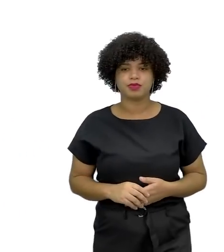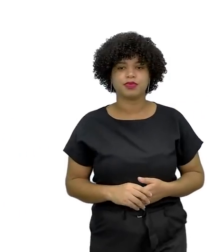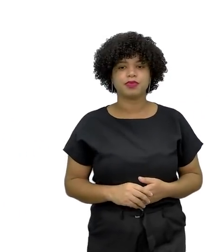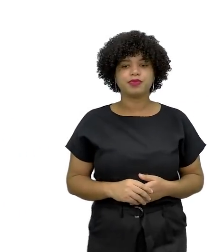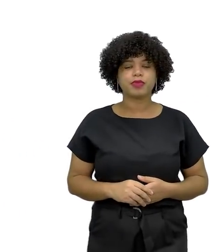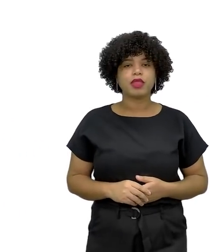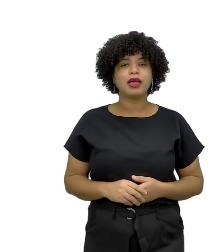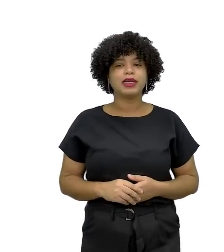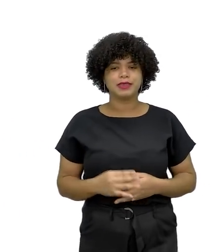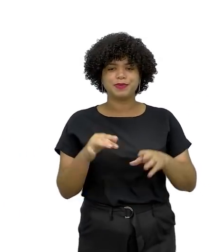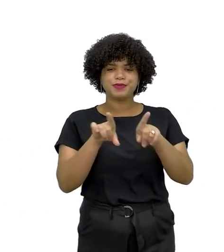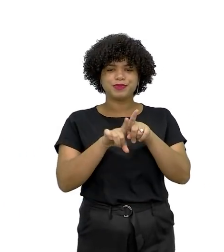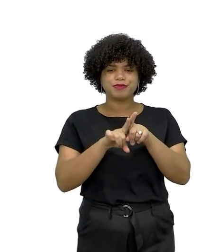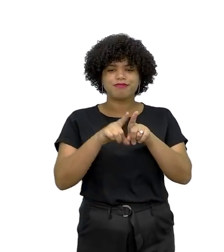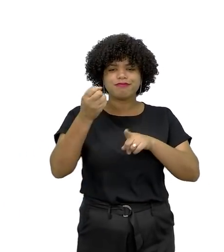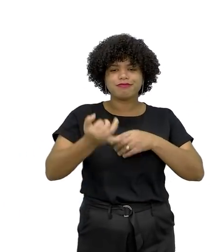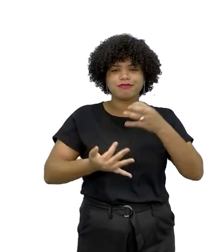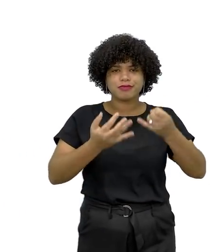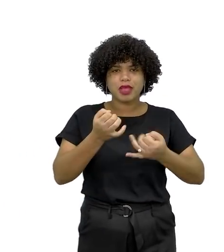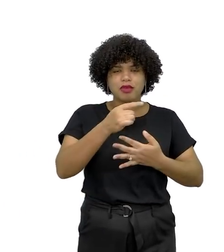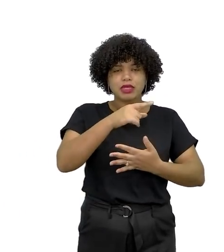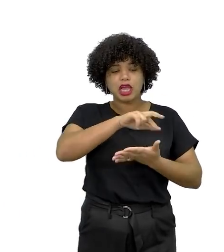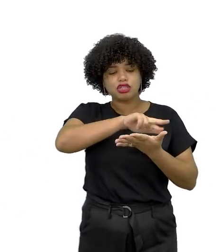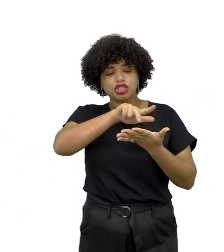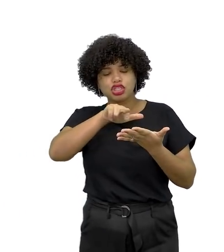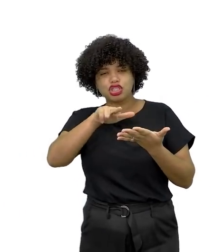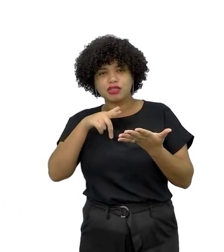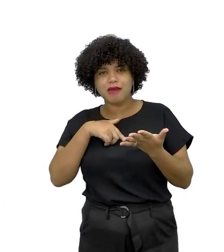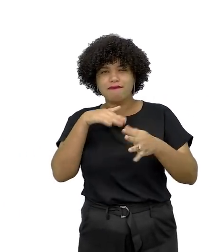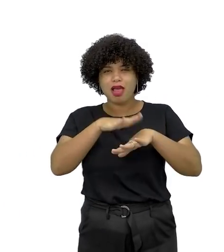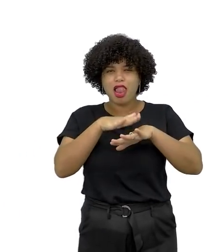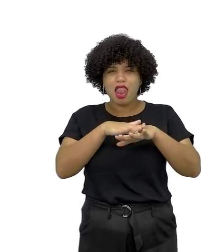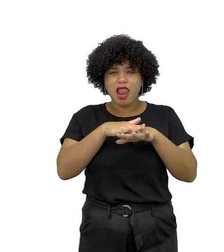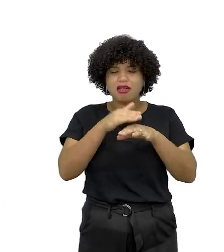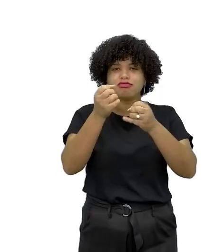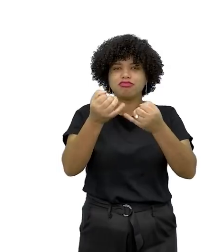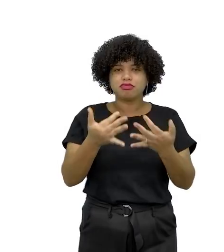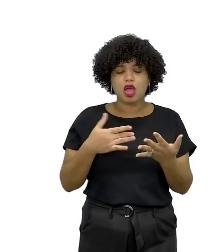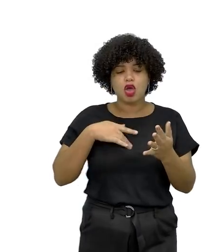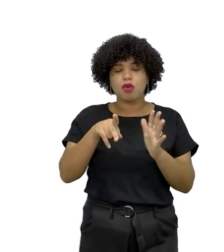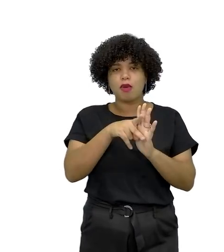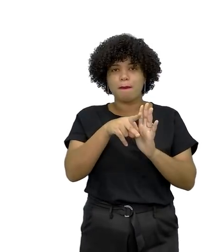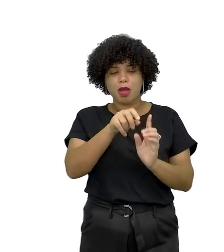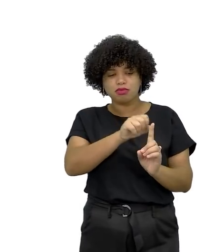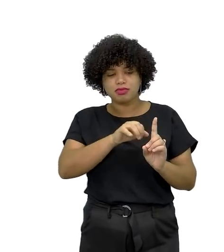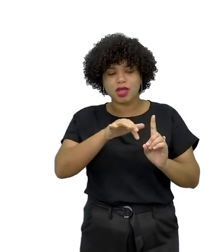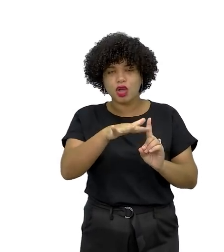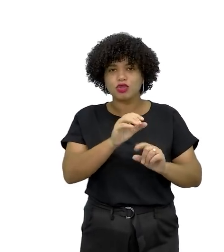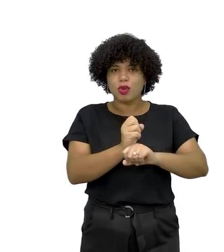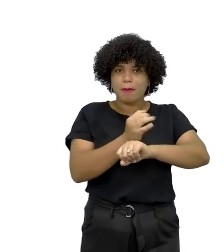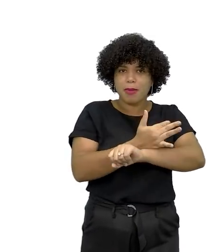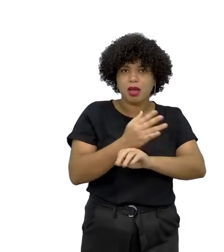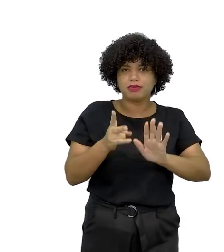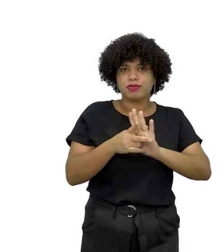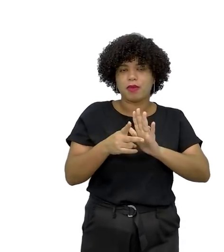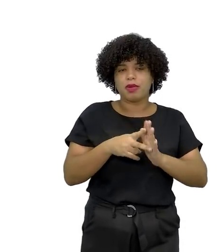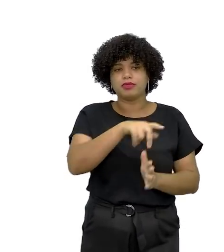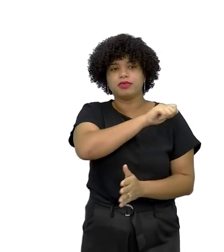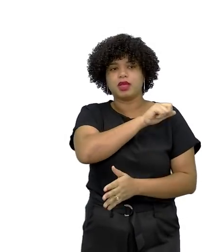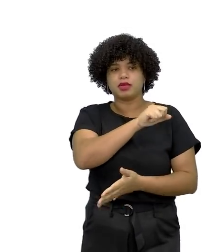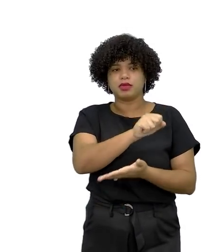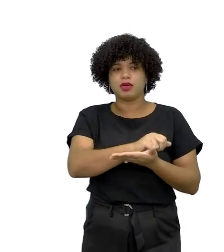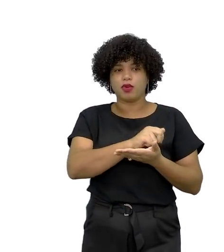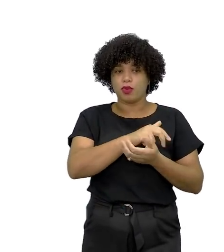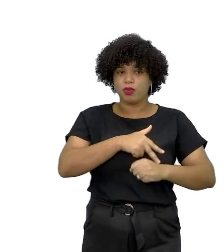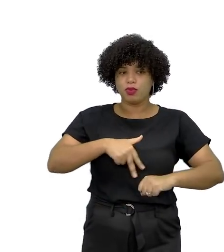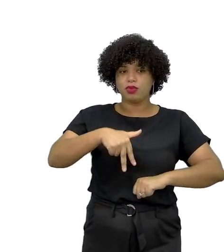promover atividades socioemocionais que impulsionem o protagonismo do estudante, né? Aqui sempre pensando em dar